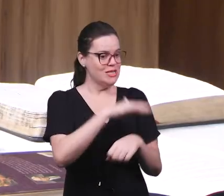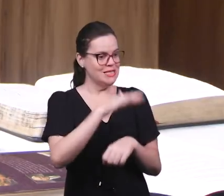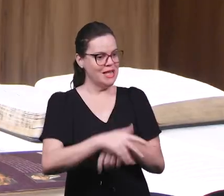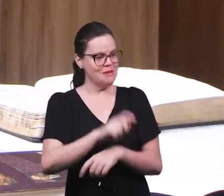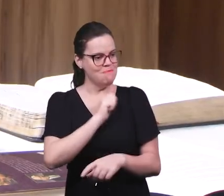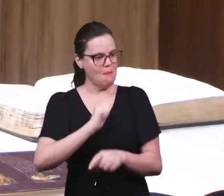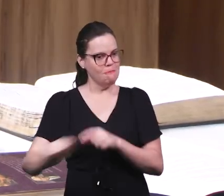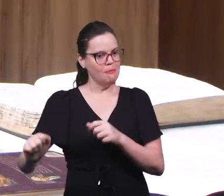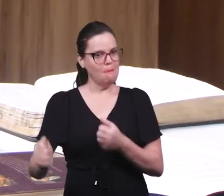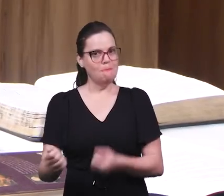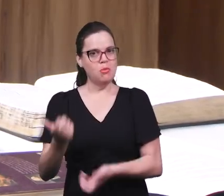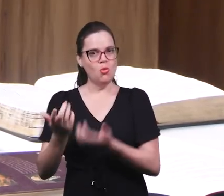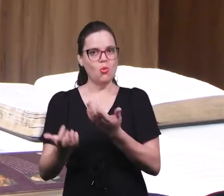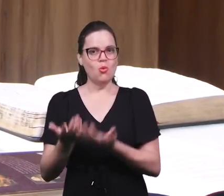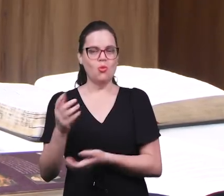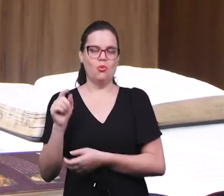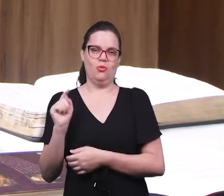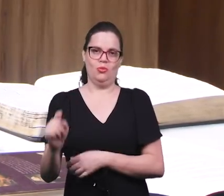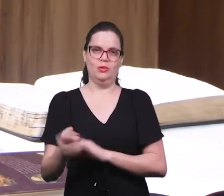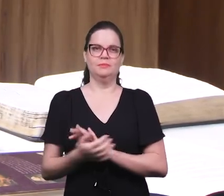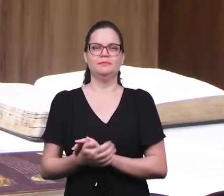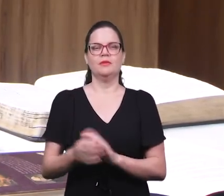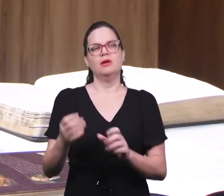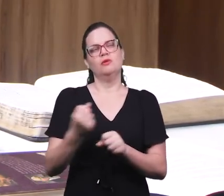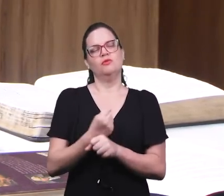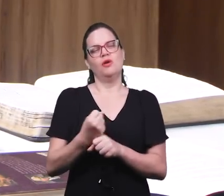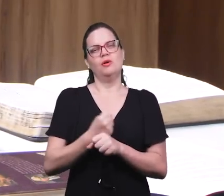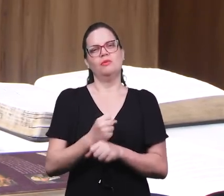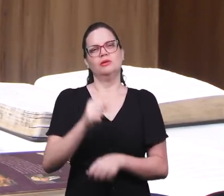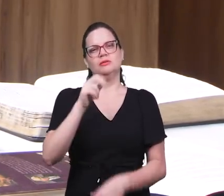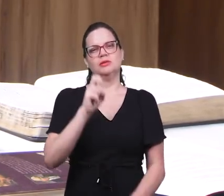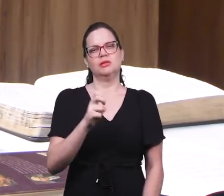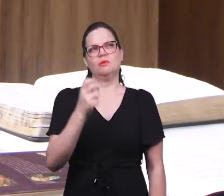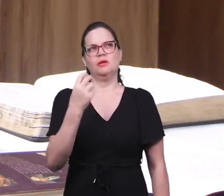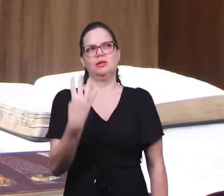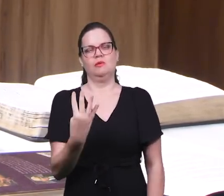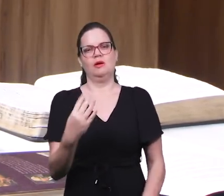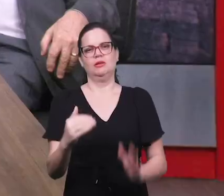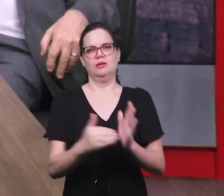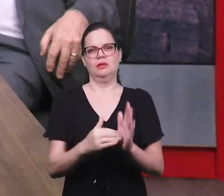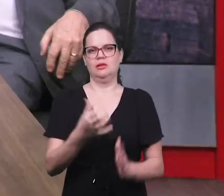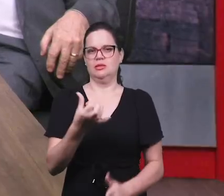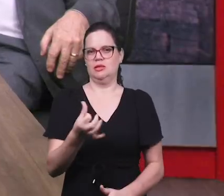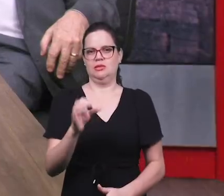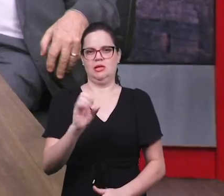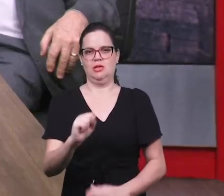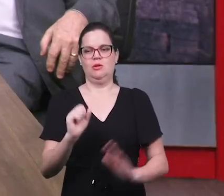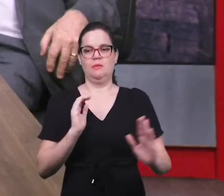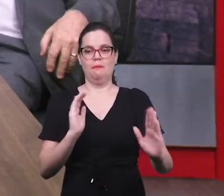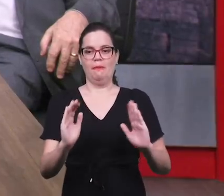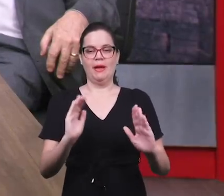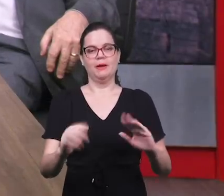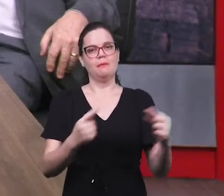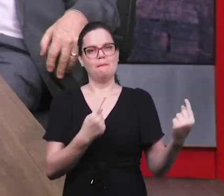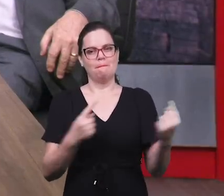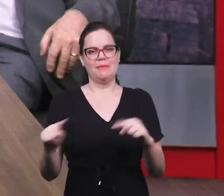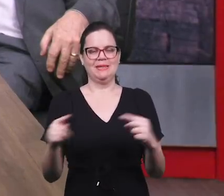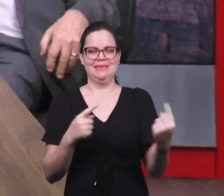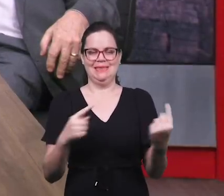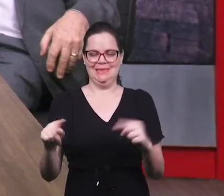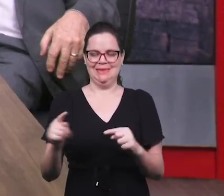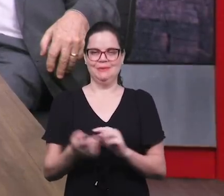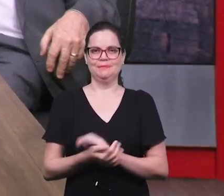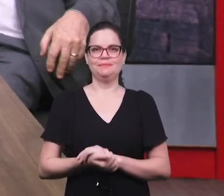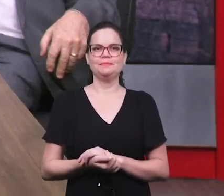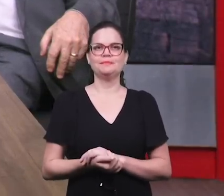início da perseguição, do ano 54 a 68, foi o início da perseguição, né? Pediu o pastor Serlon para falar sobre o